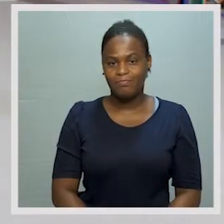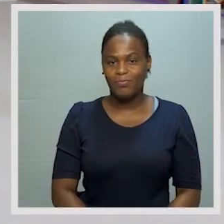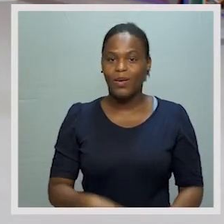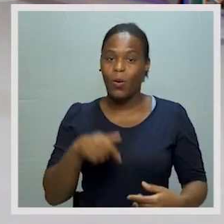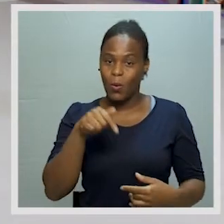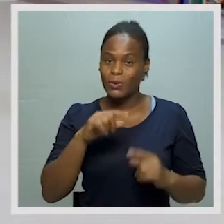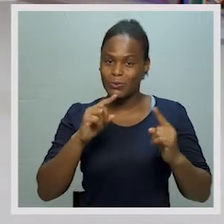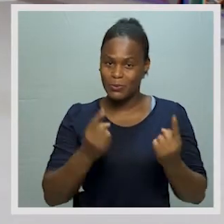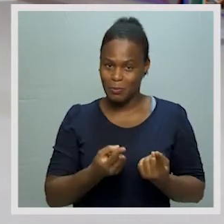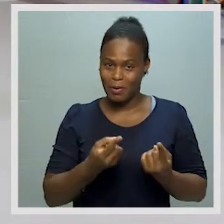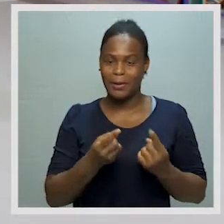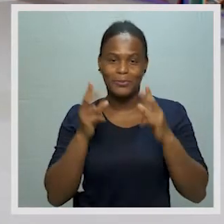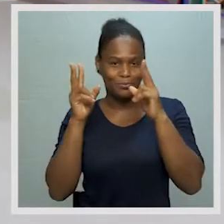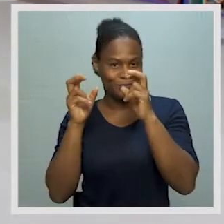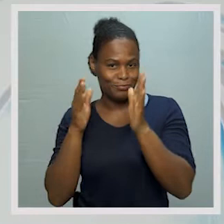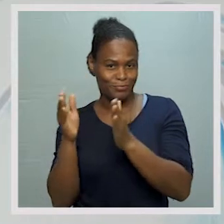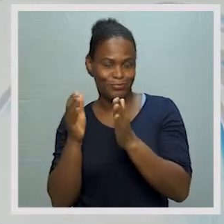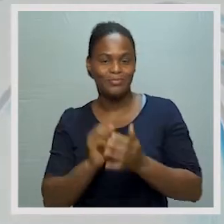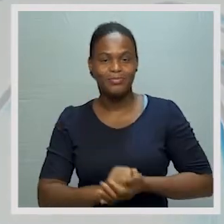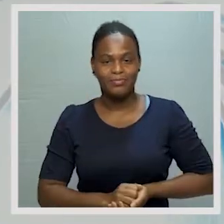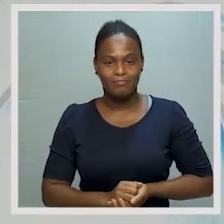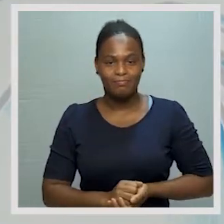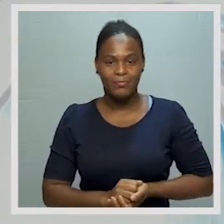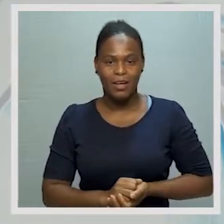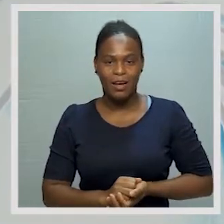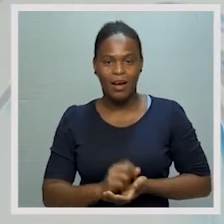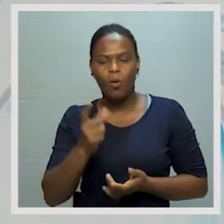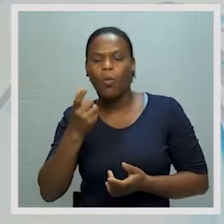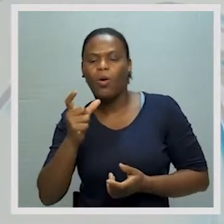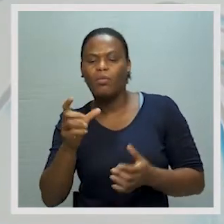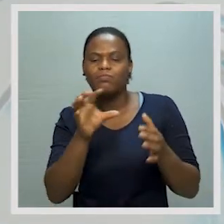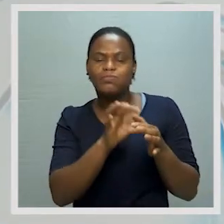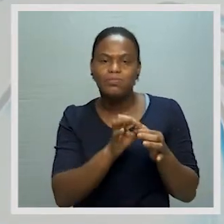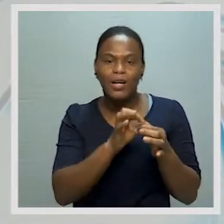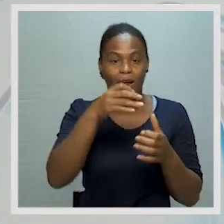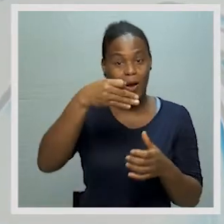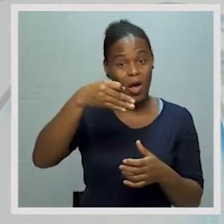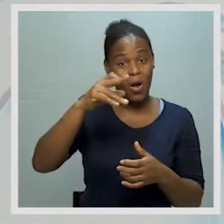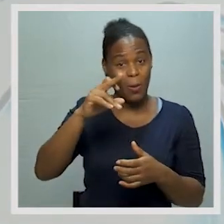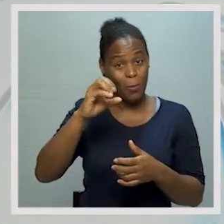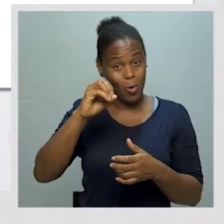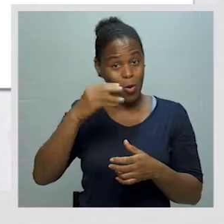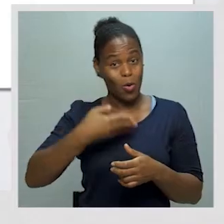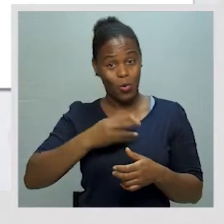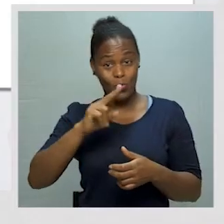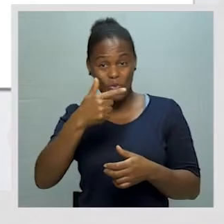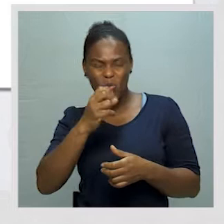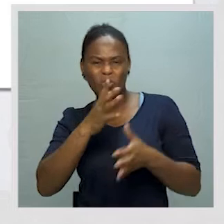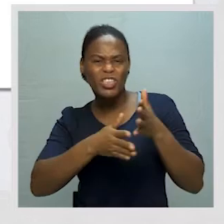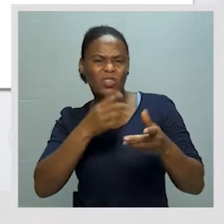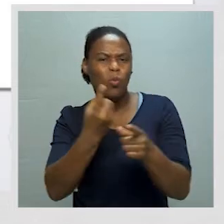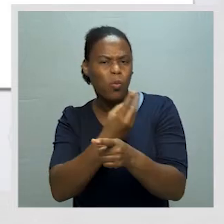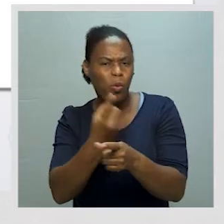O sumário de hoje é o seguinte: conceitos associados ao produto que vamos continuar. Vamos